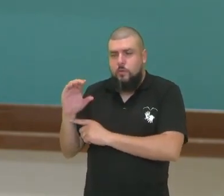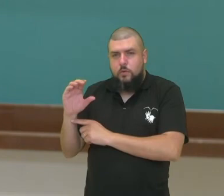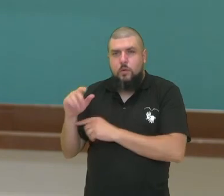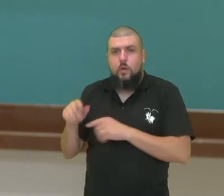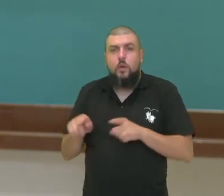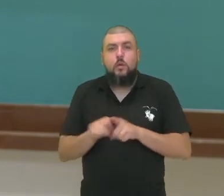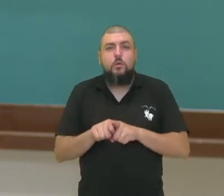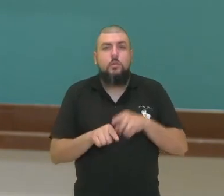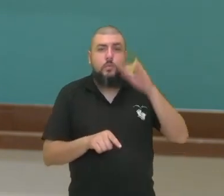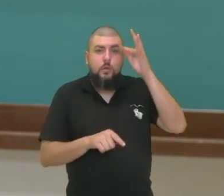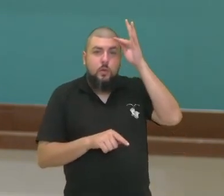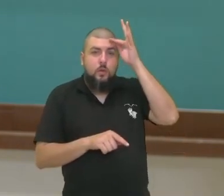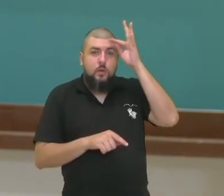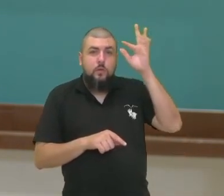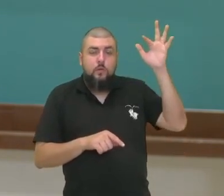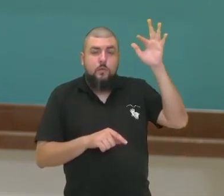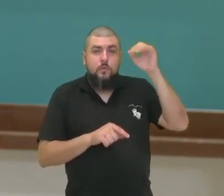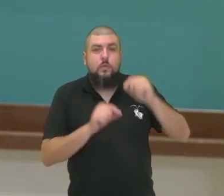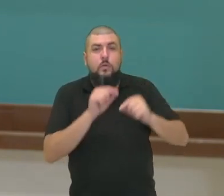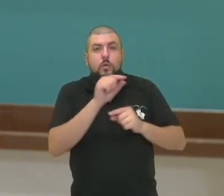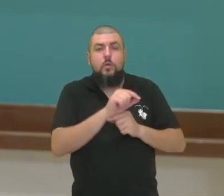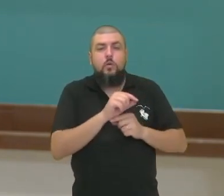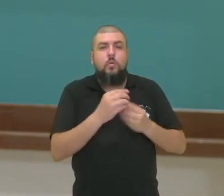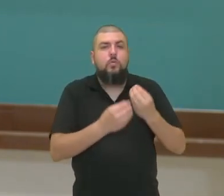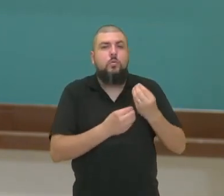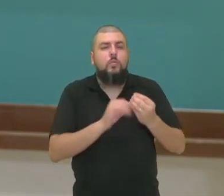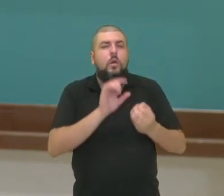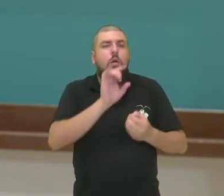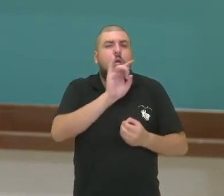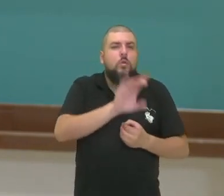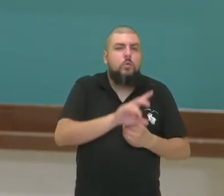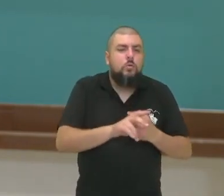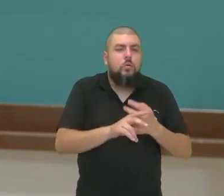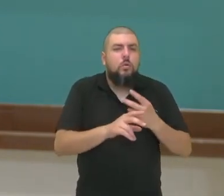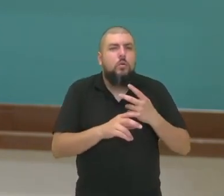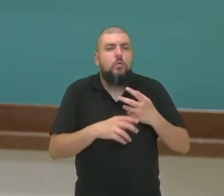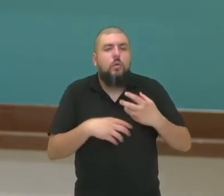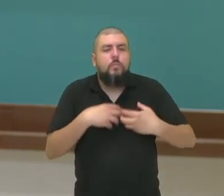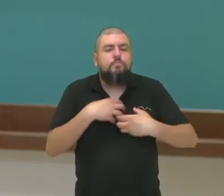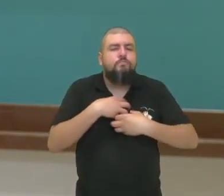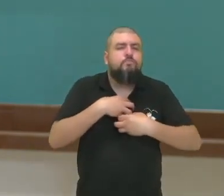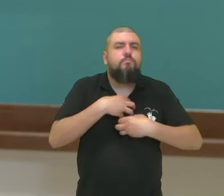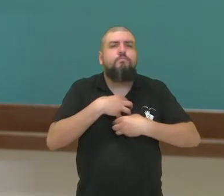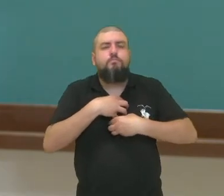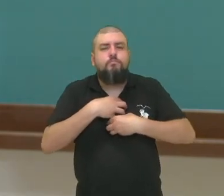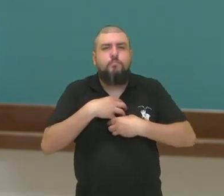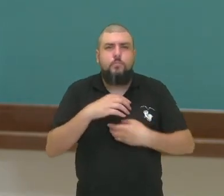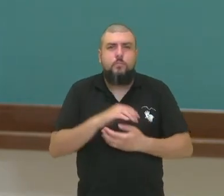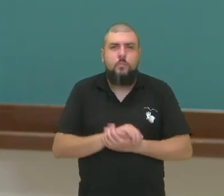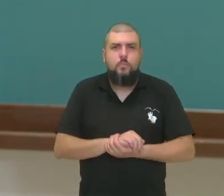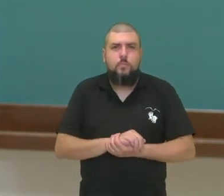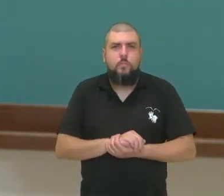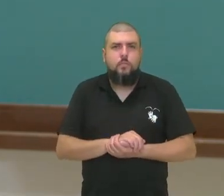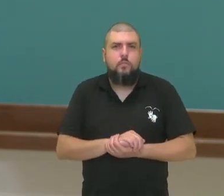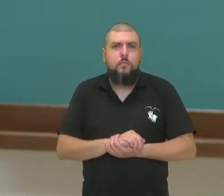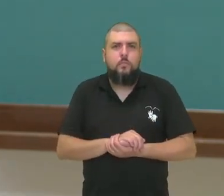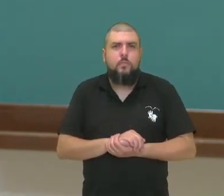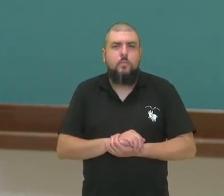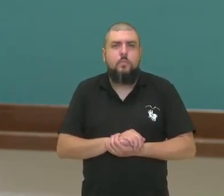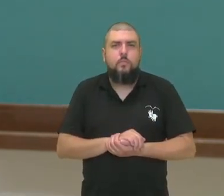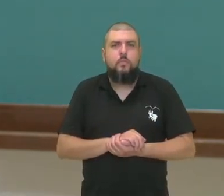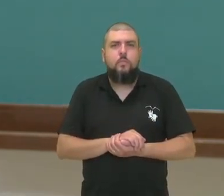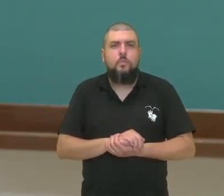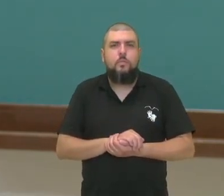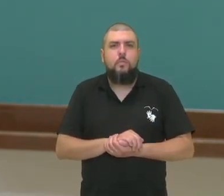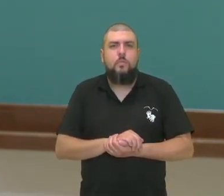a filosofia é essa especulação que nós já conhecemos, tá? E vai ganhar força ainda mais lá